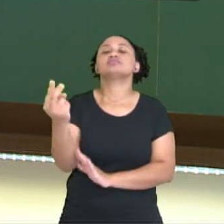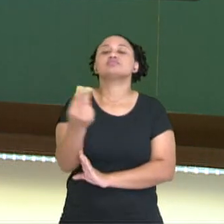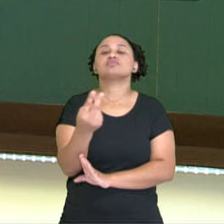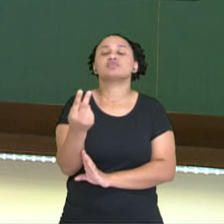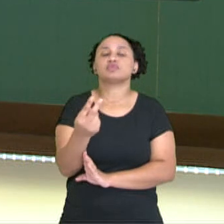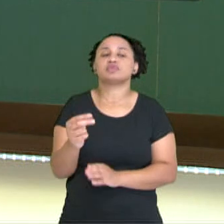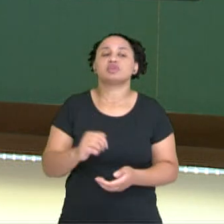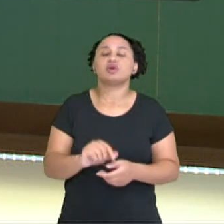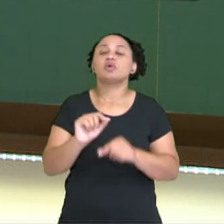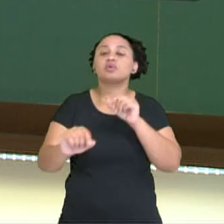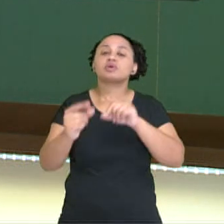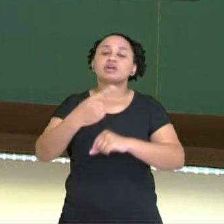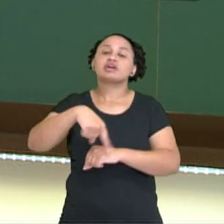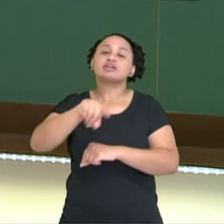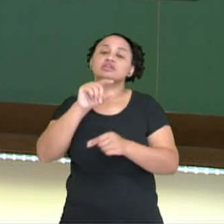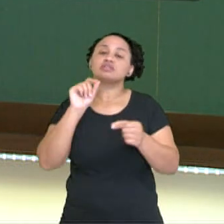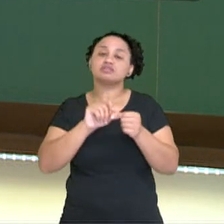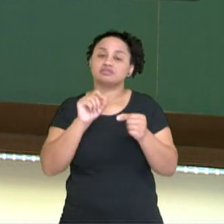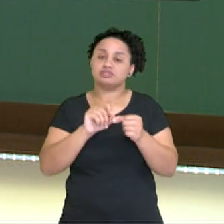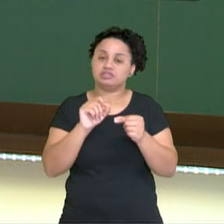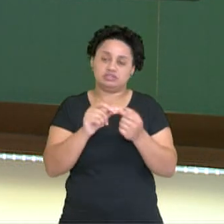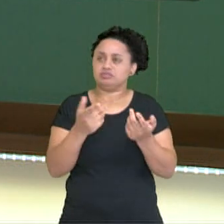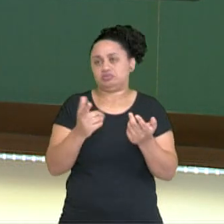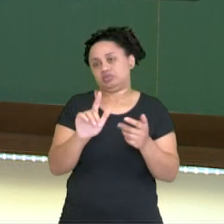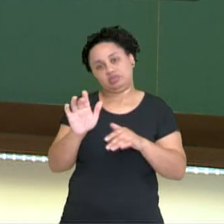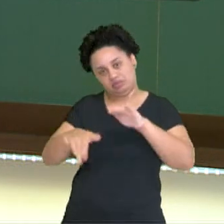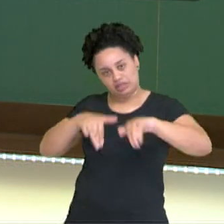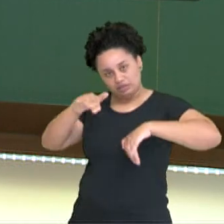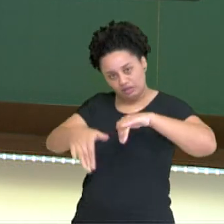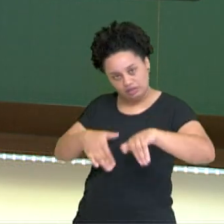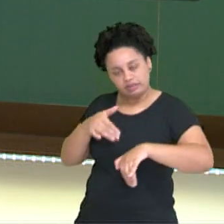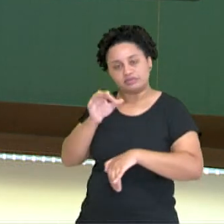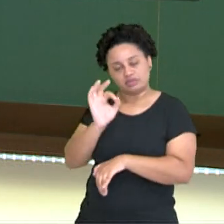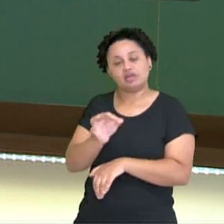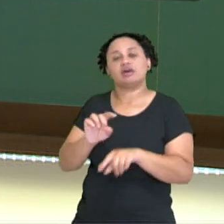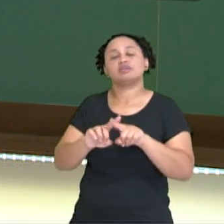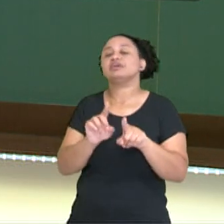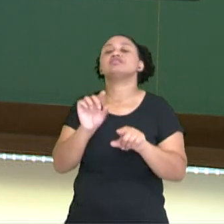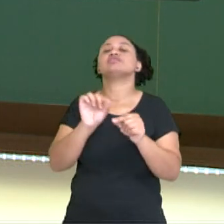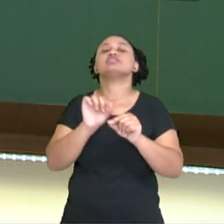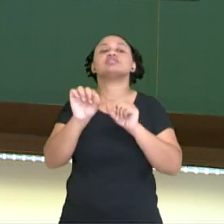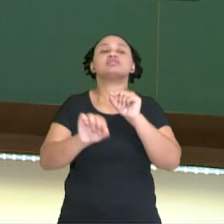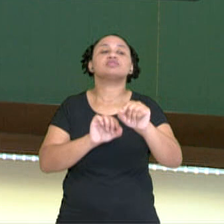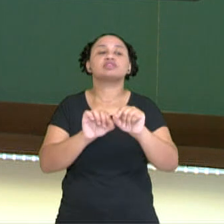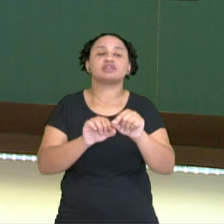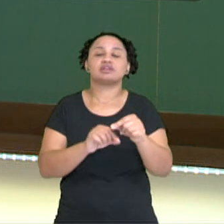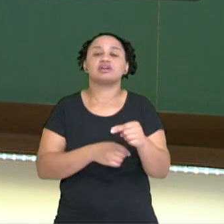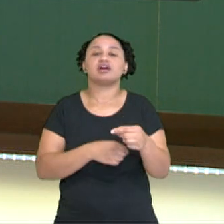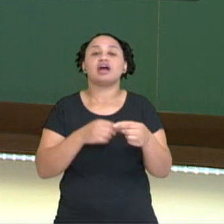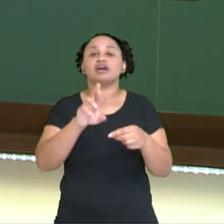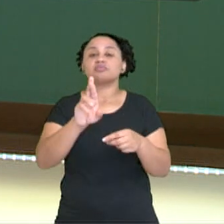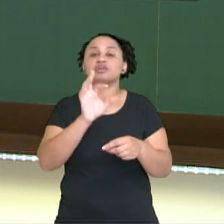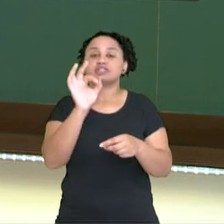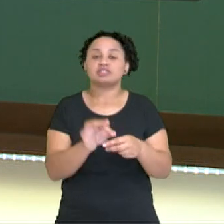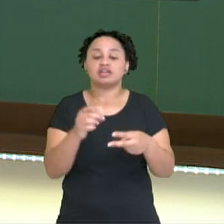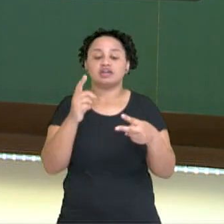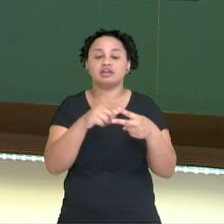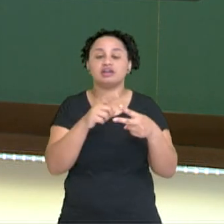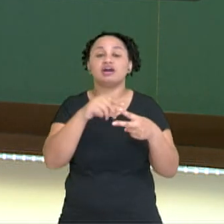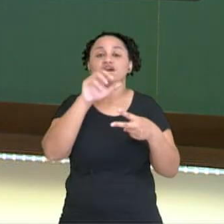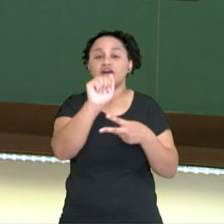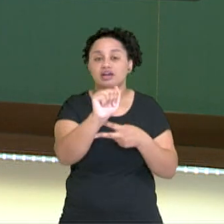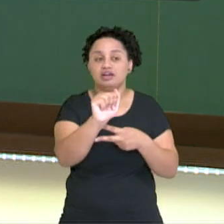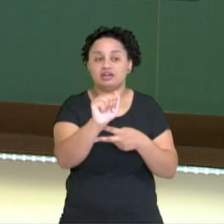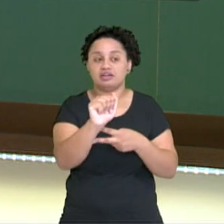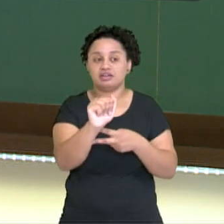O que eles estão fazendo, já que eles não estão nadando, né? A resposta correta vai ser a letra A. They are